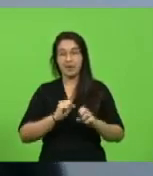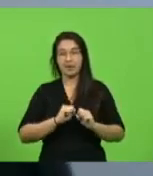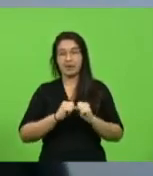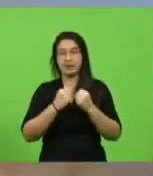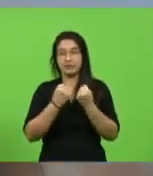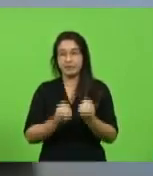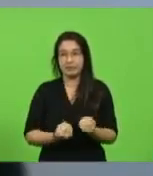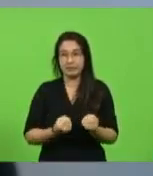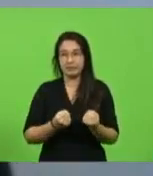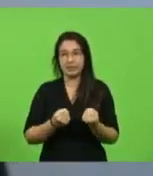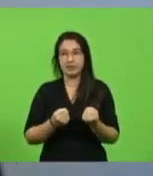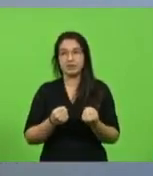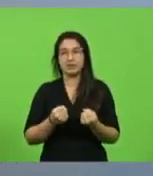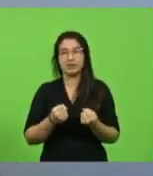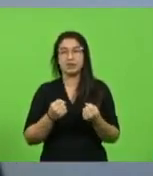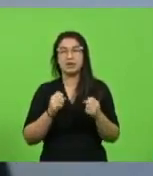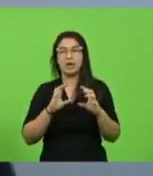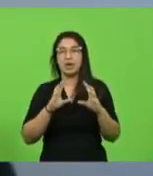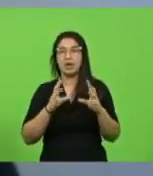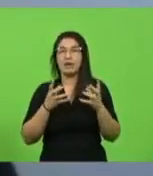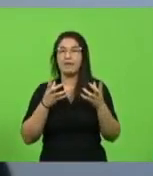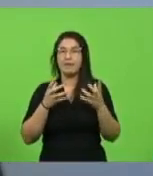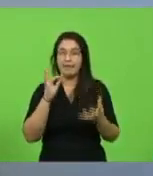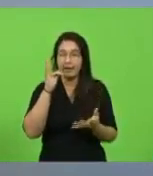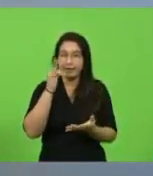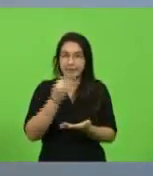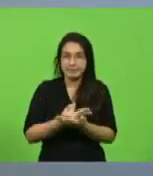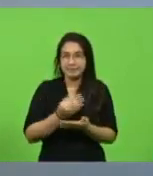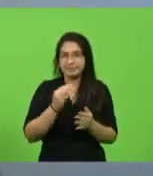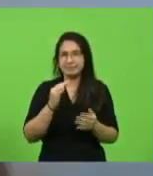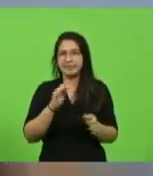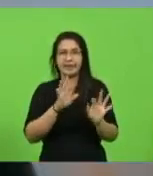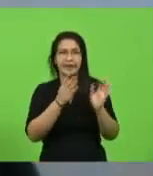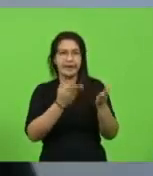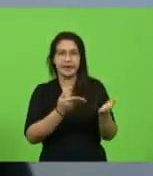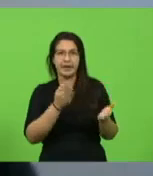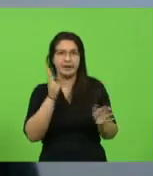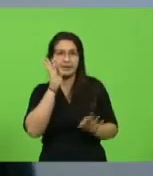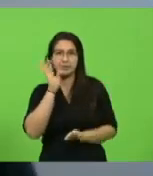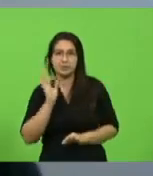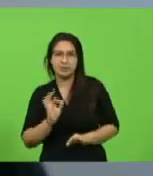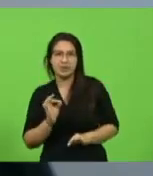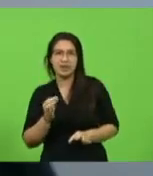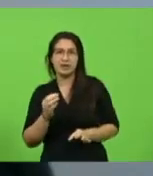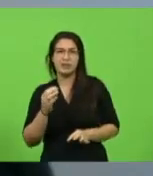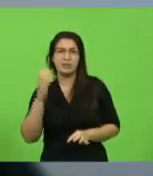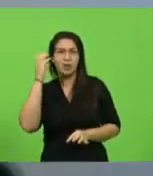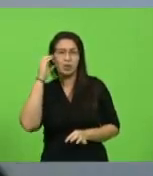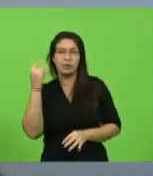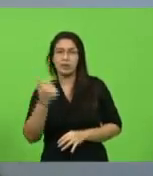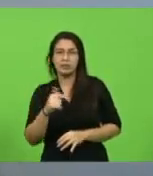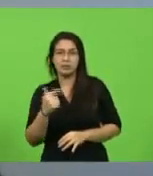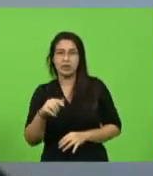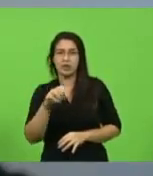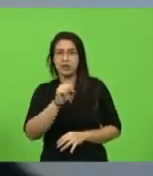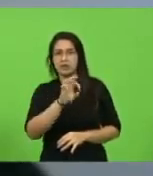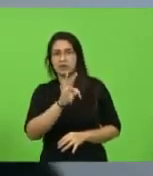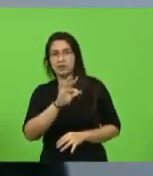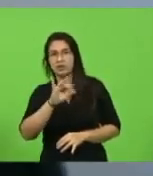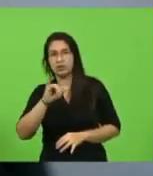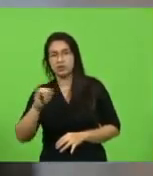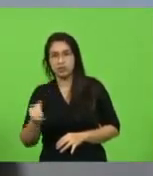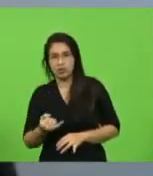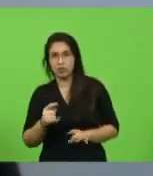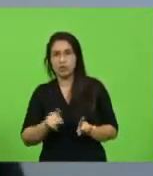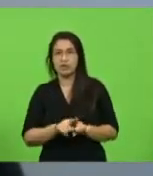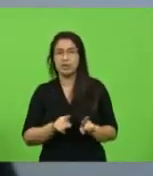a todo custo à tese de que ele nada sabia, que teria sido inocentado pelo STJ no âmbito criminal, pelo